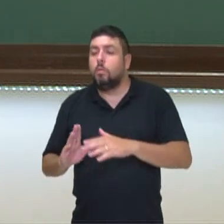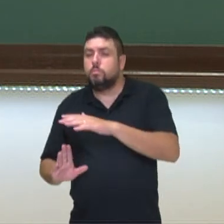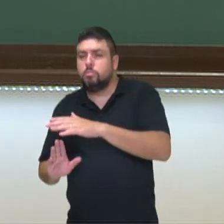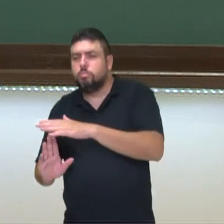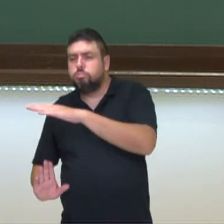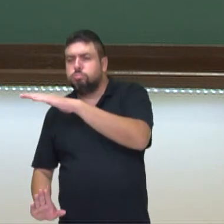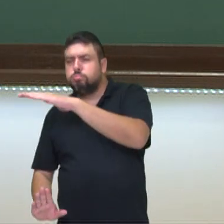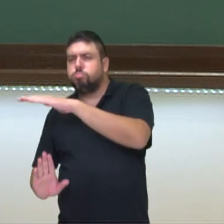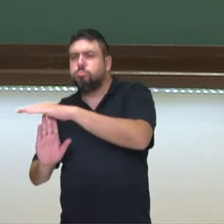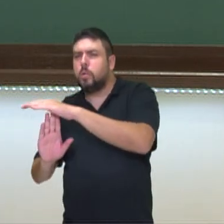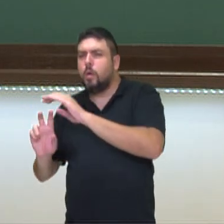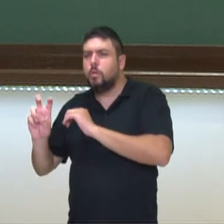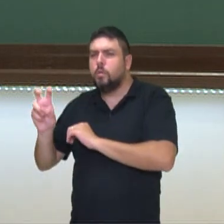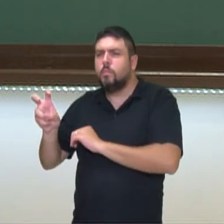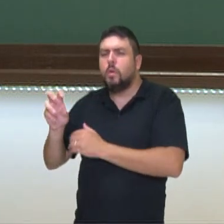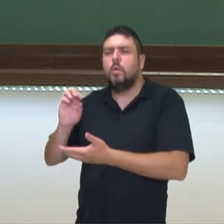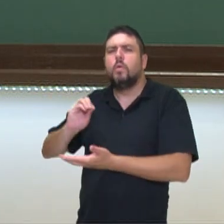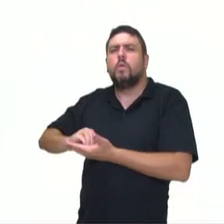atingir os 5.000?